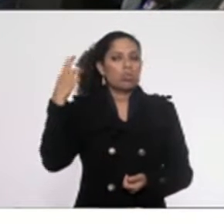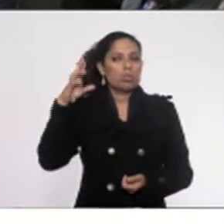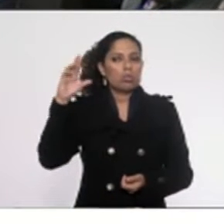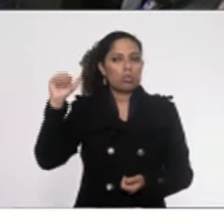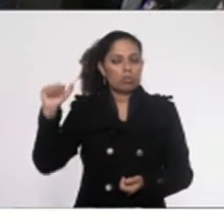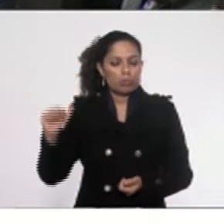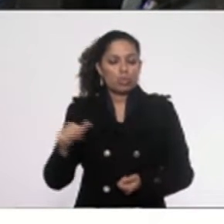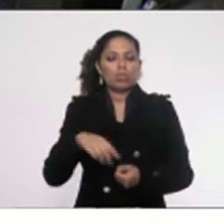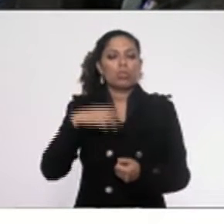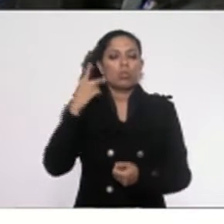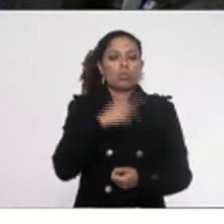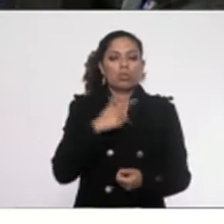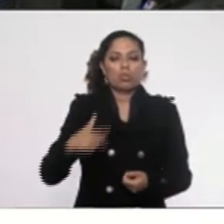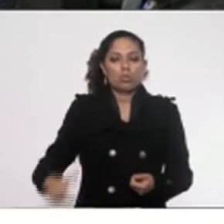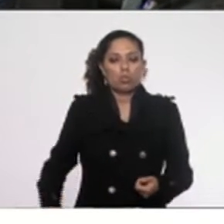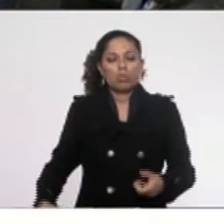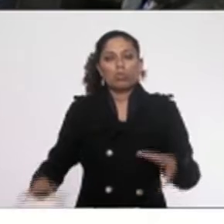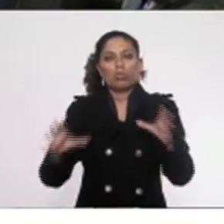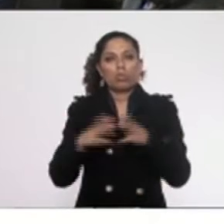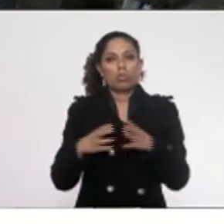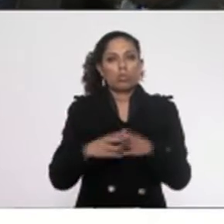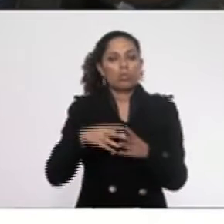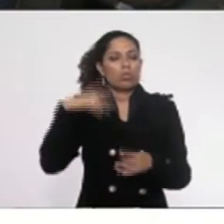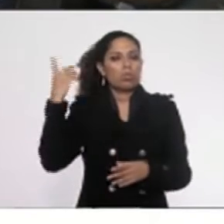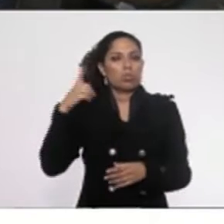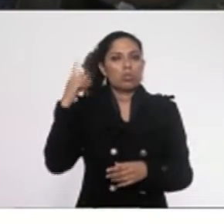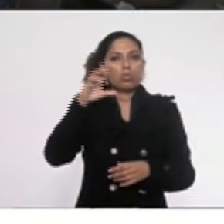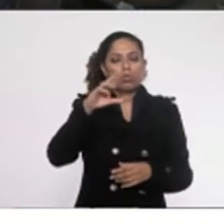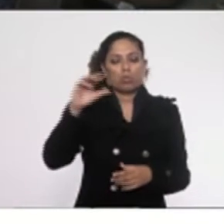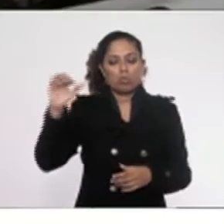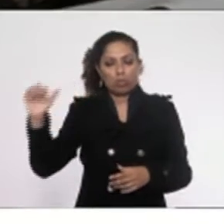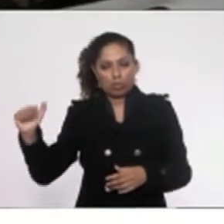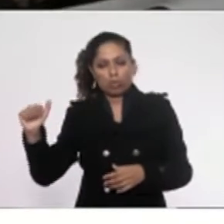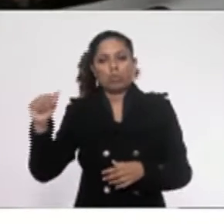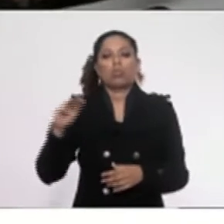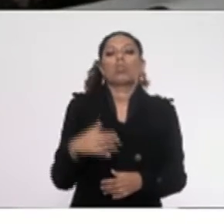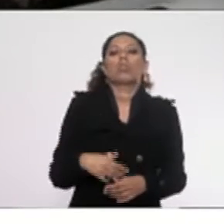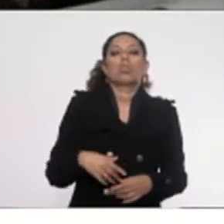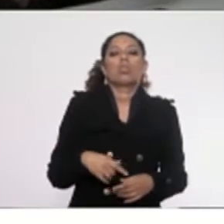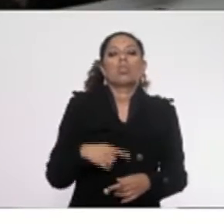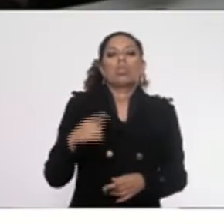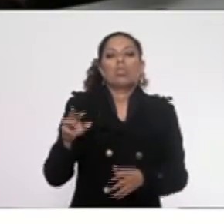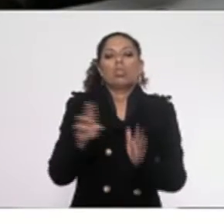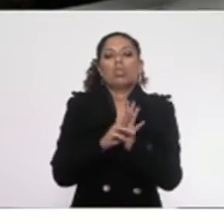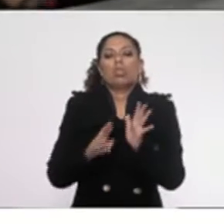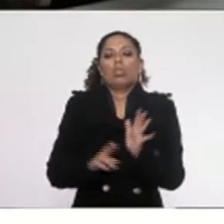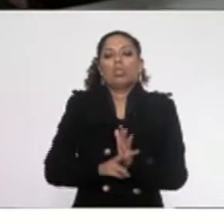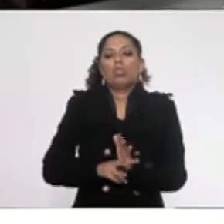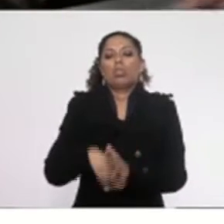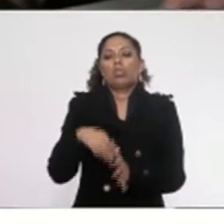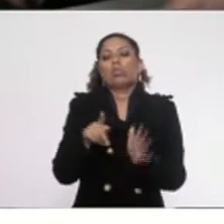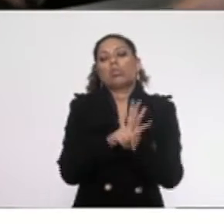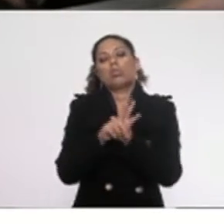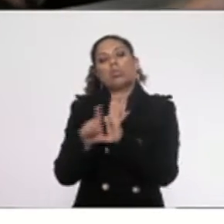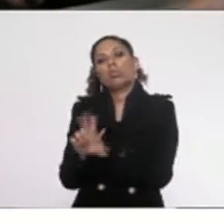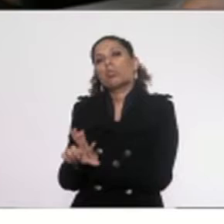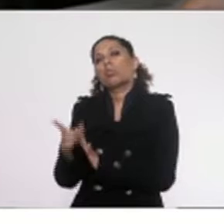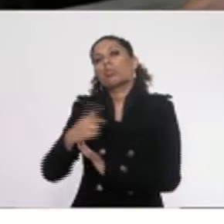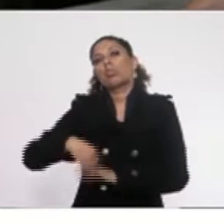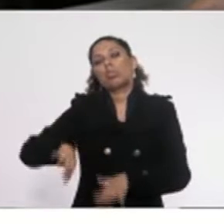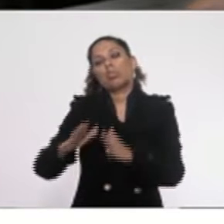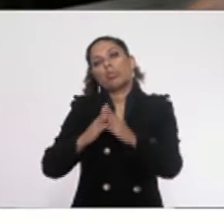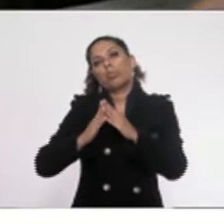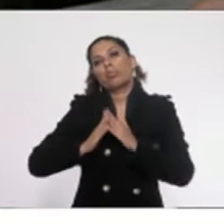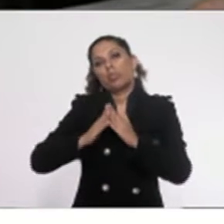Bacelar, o presidente da comissão, deputado Rodrigo Amorim, relator do presente projeto. Eu pedi